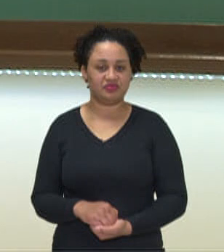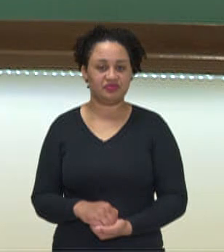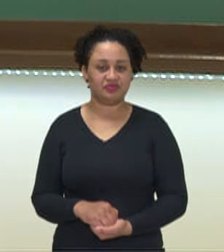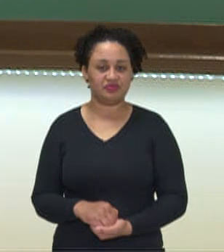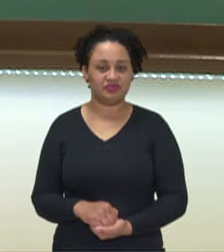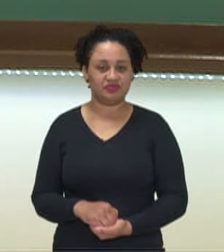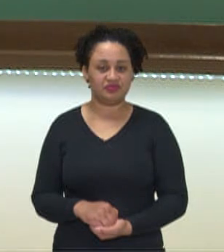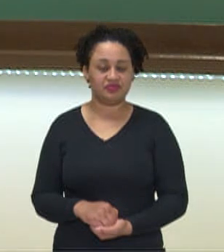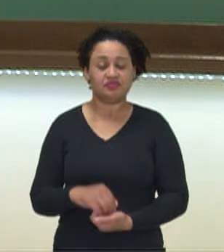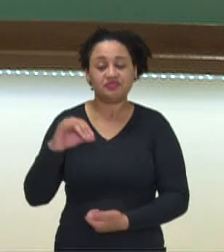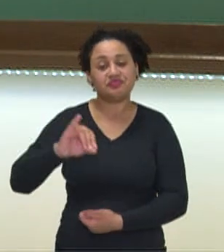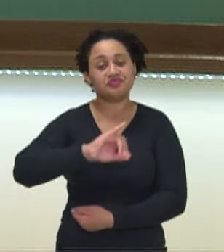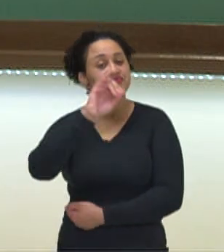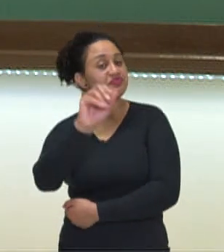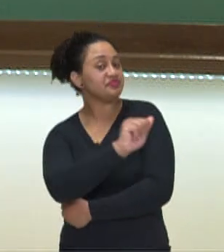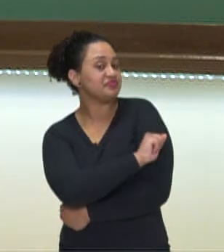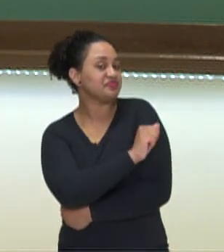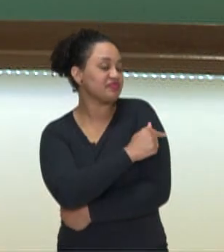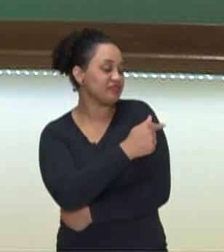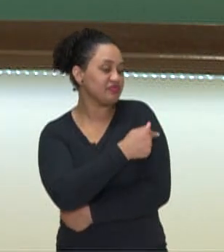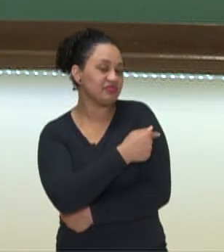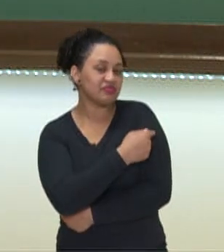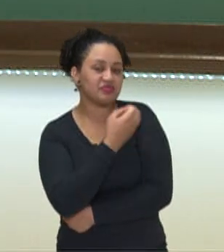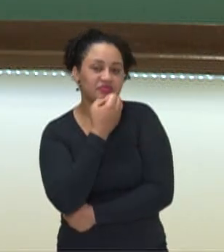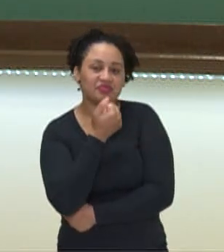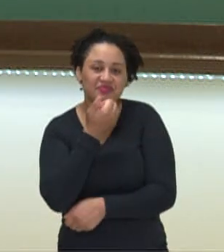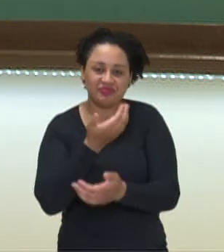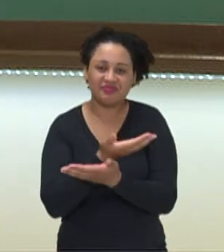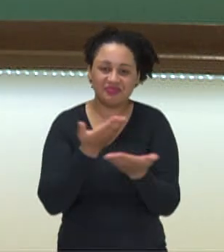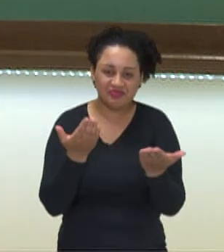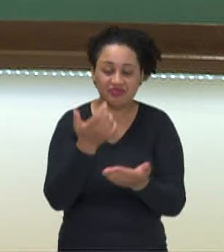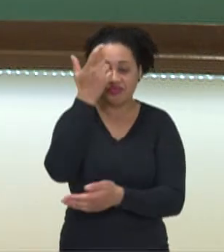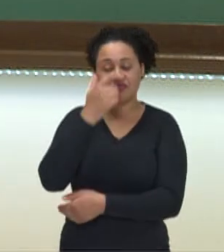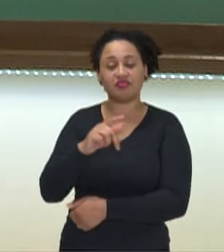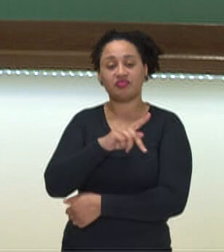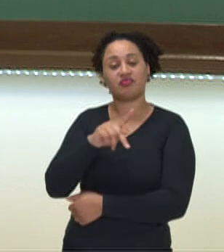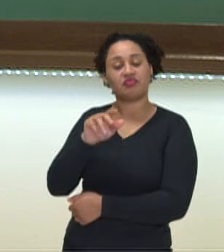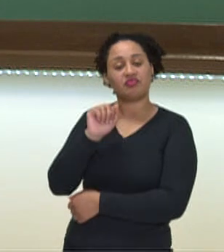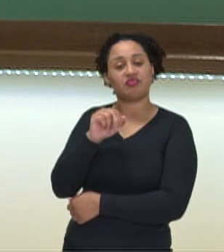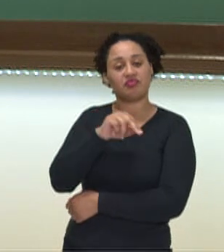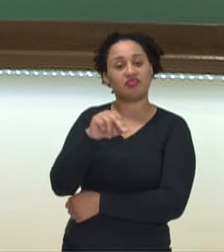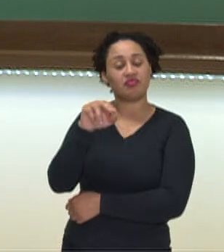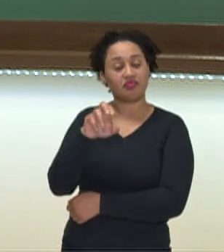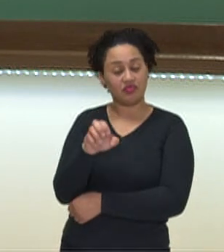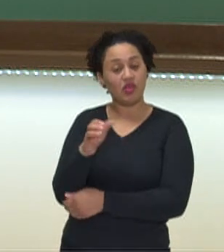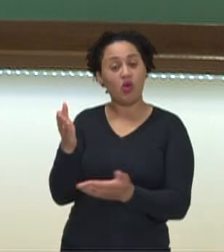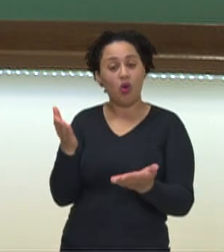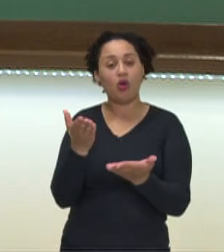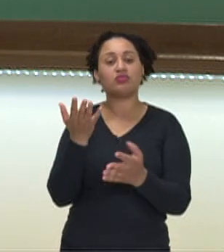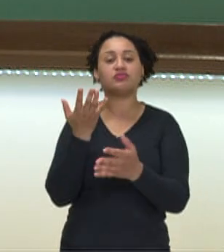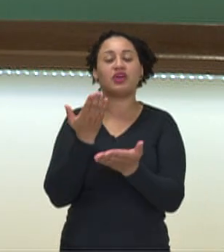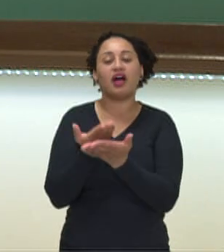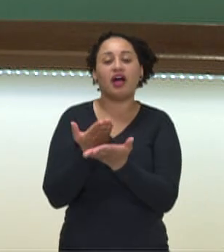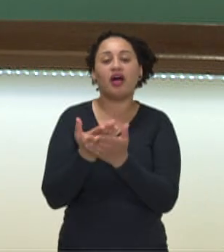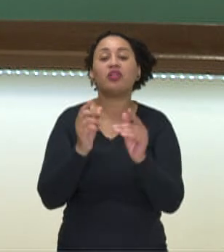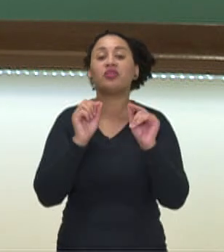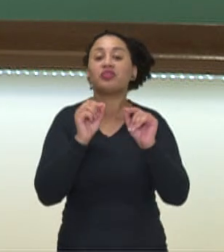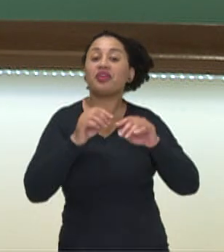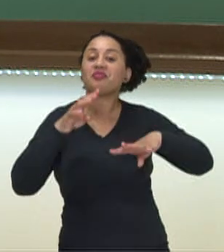Olá, estudantes do sétimo ano, tudo bem com vocês? Eu me chamo professora Anne e hoje nós vamos